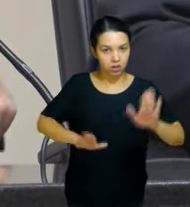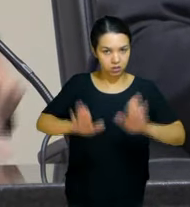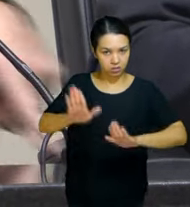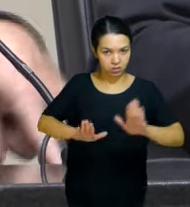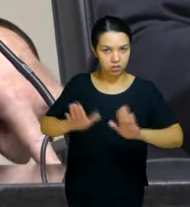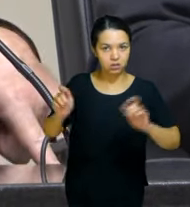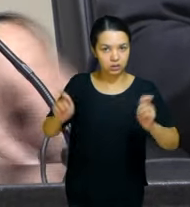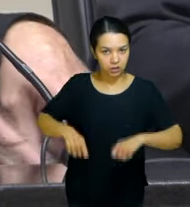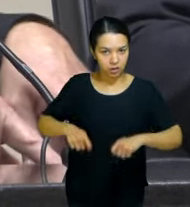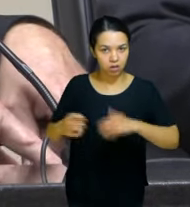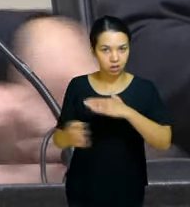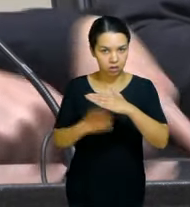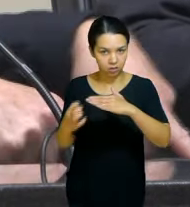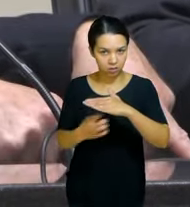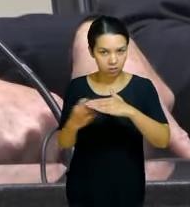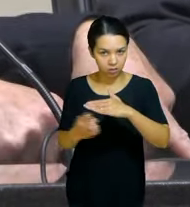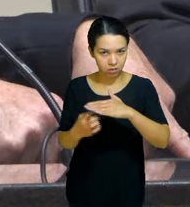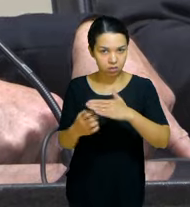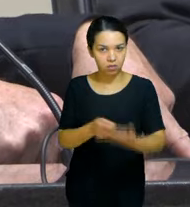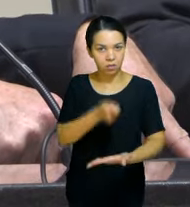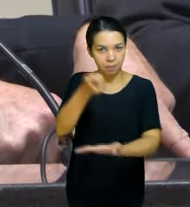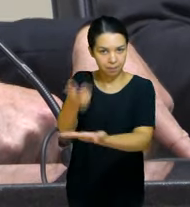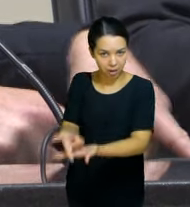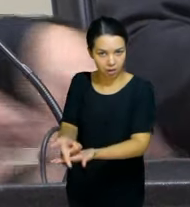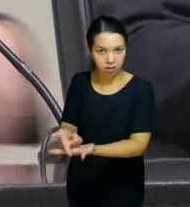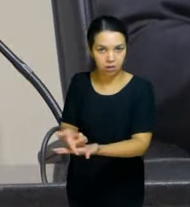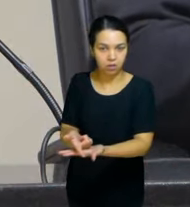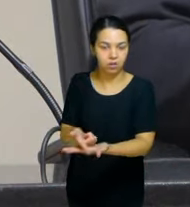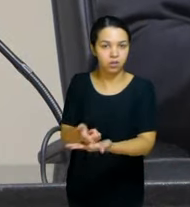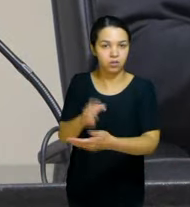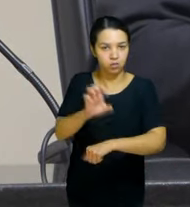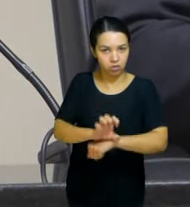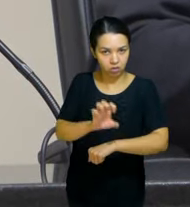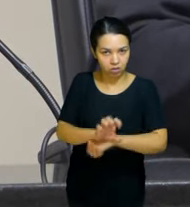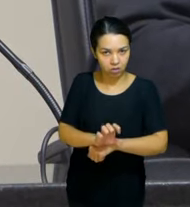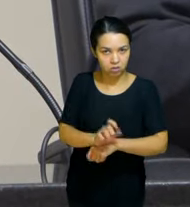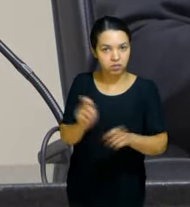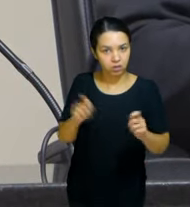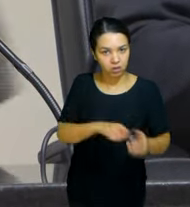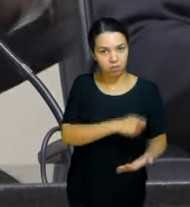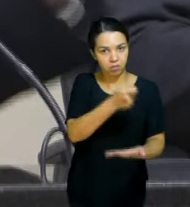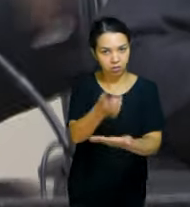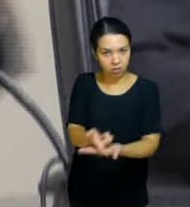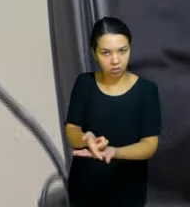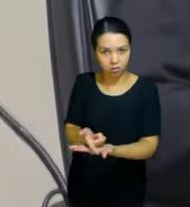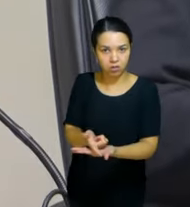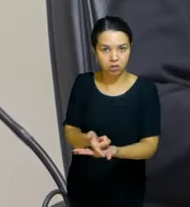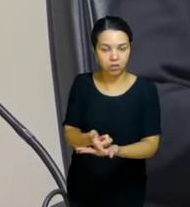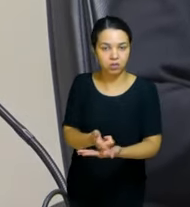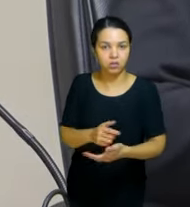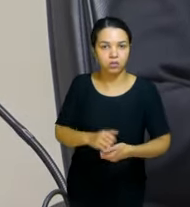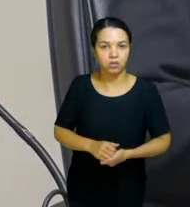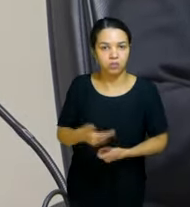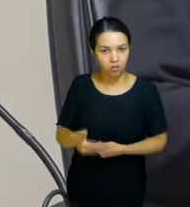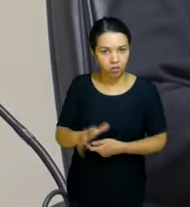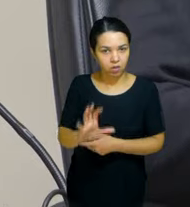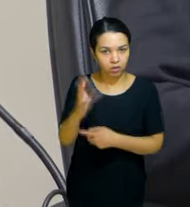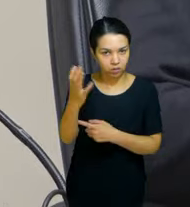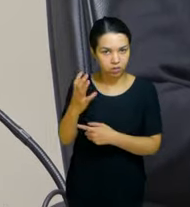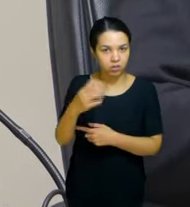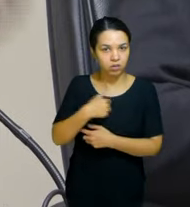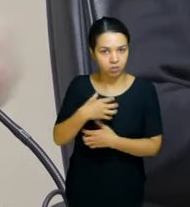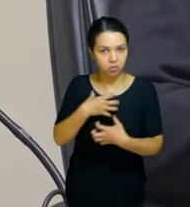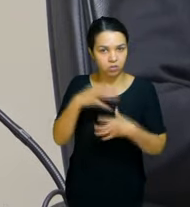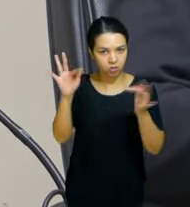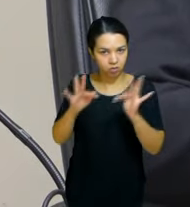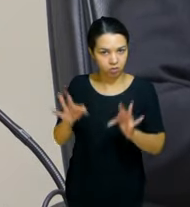permitir que uma empresa possa pagar e que o Estado possa fazer o pagamento. Então, tem muita coisa para acontecer aqui. Então, eu fiquei muito feliz com a